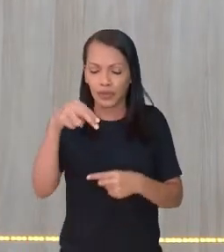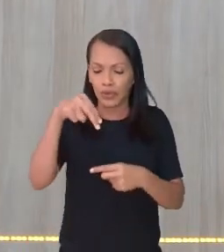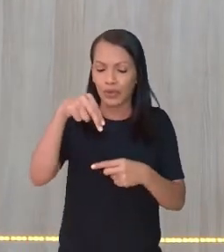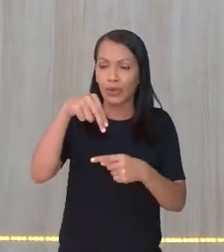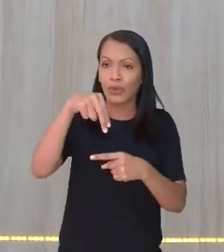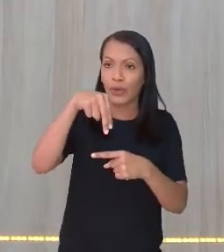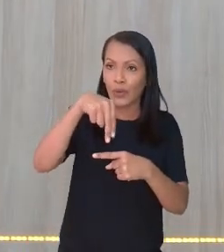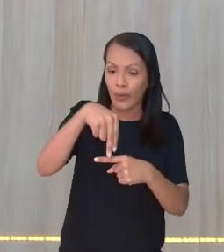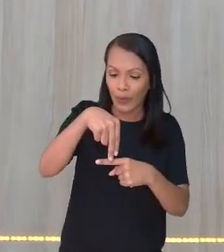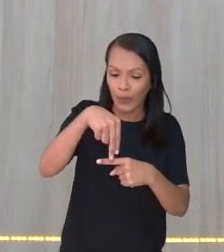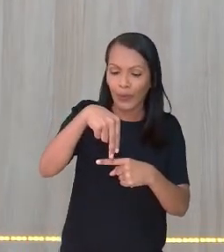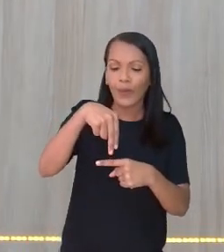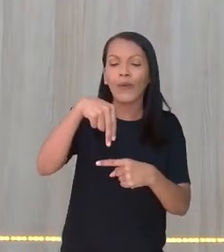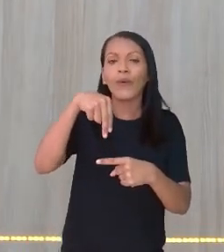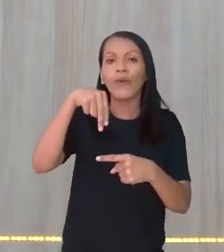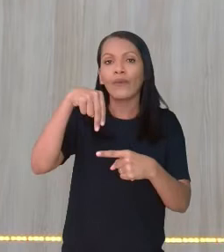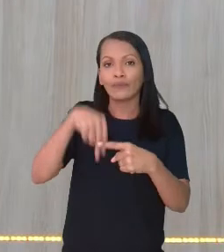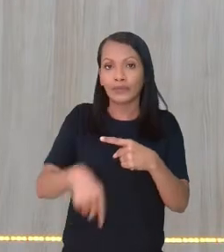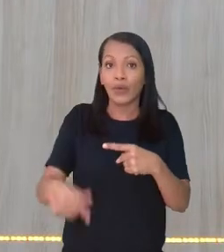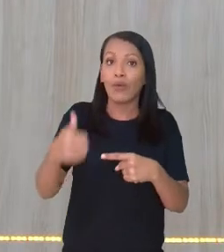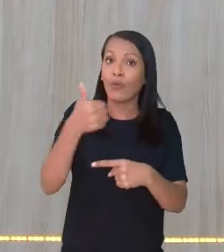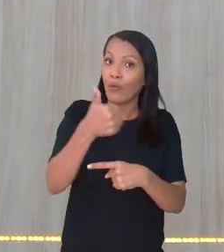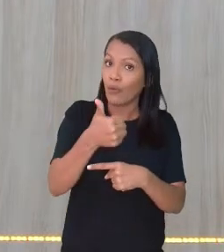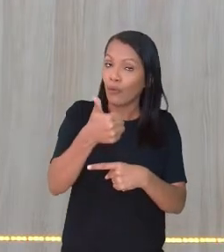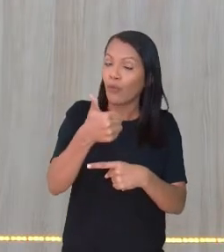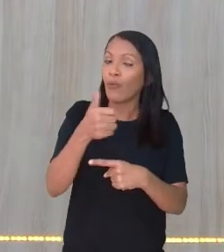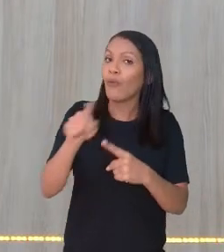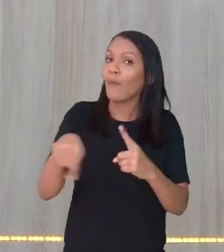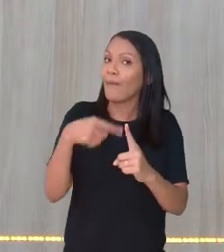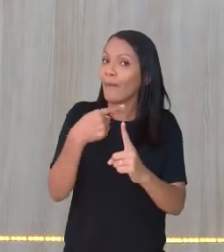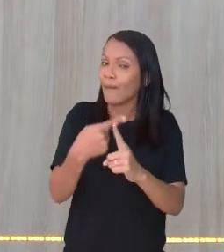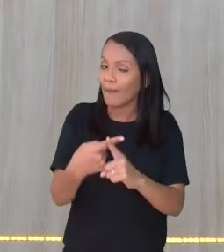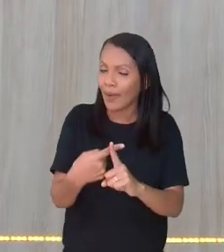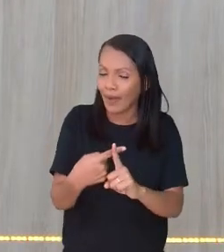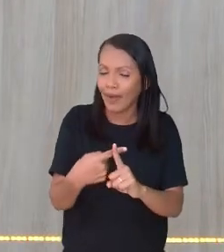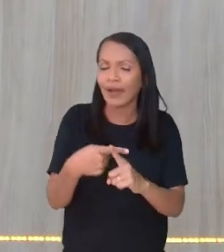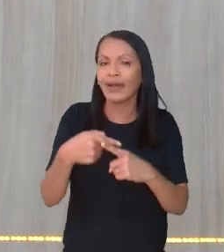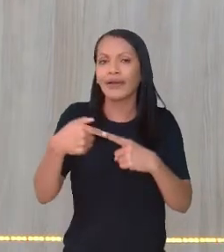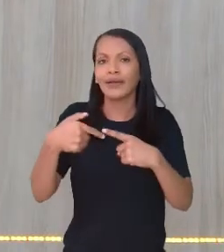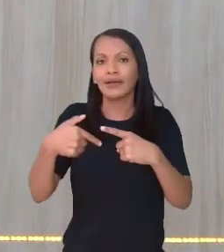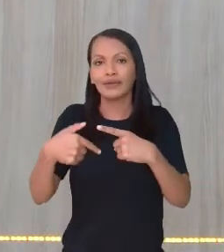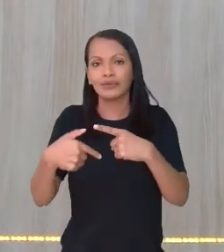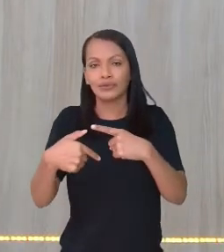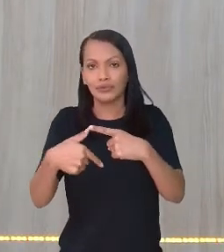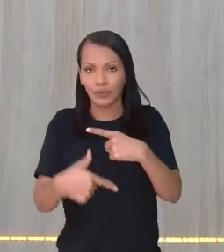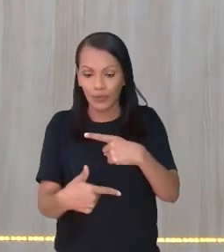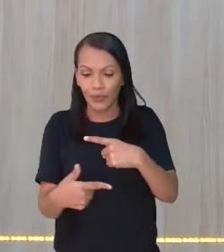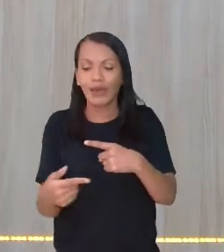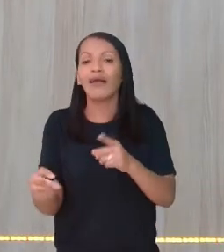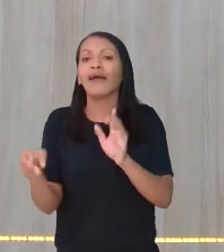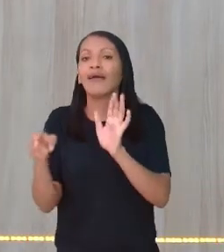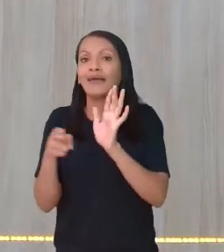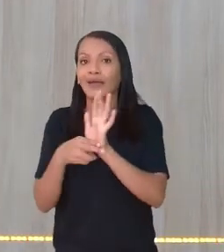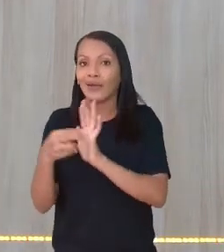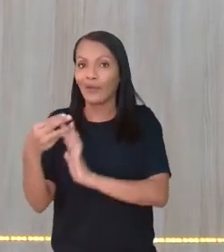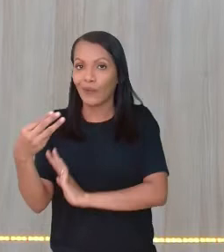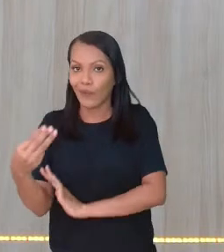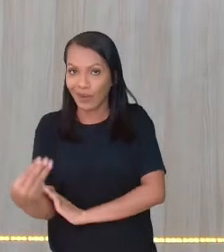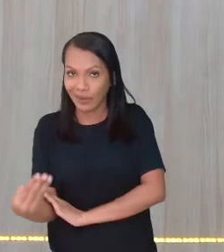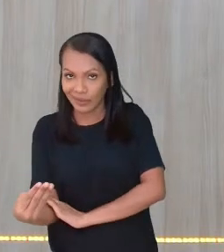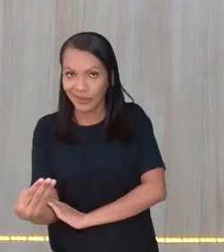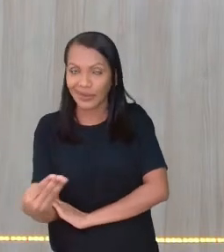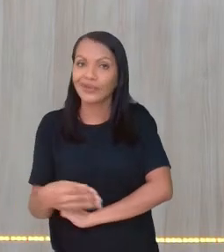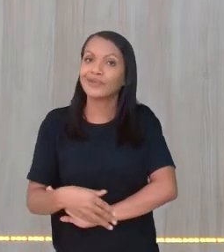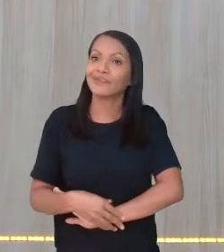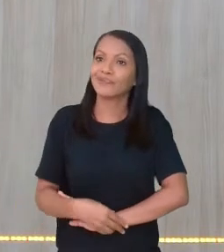então 1 mais 2 é igual a 3, e repete o denominador, que é 3. E fração não é uma